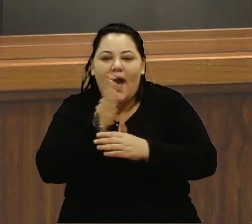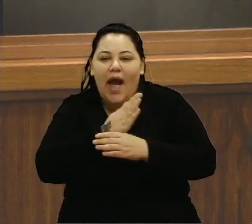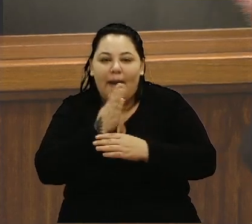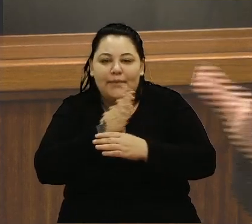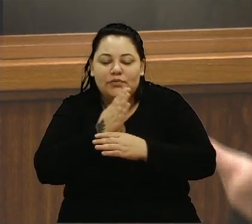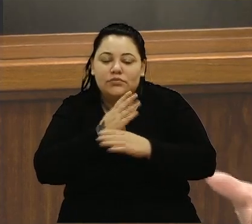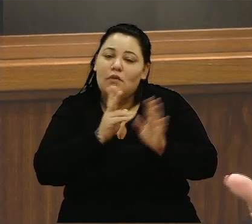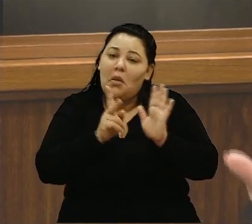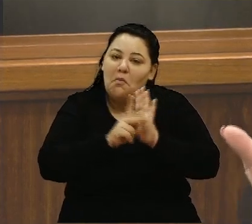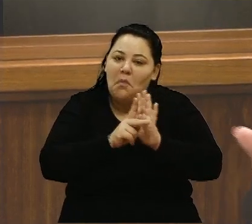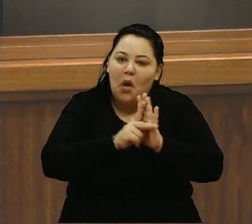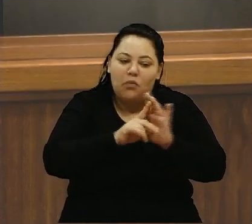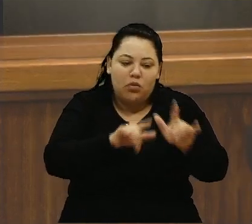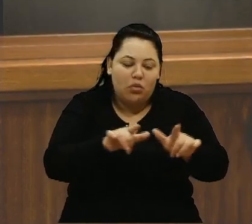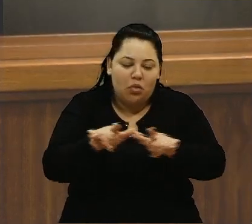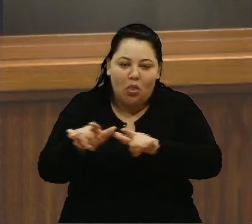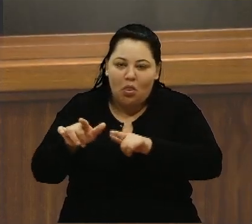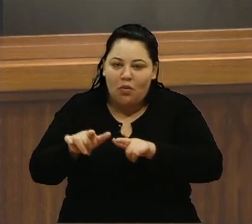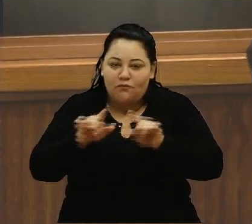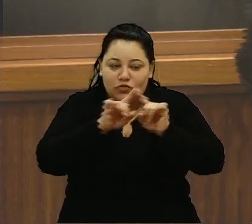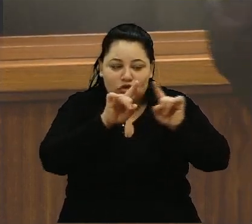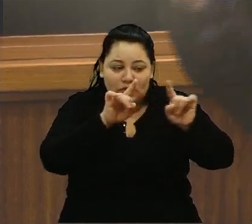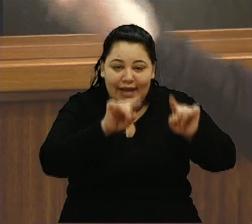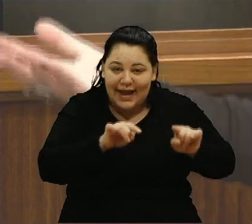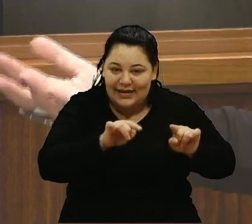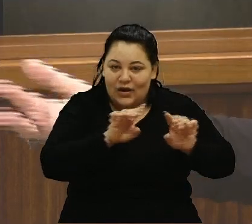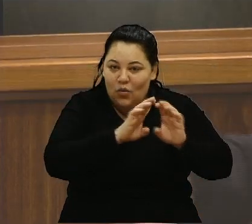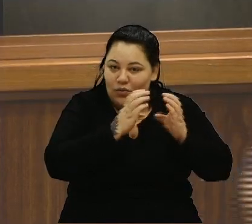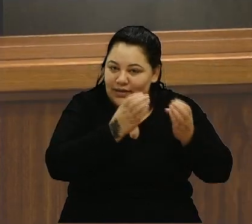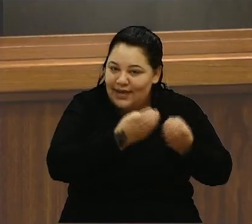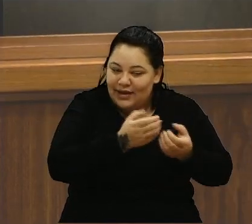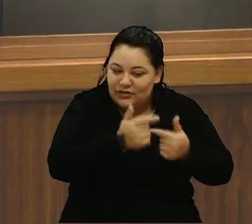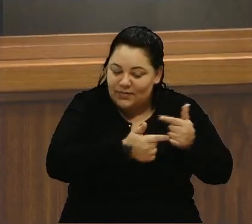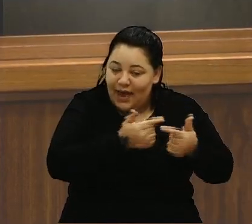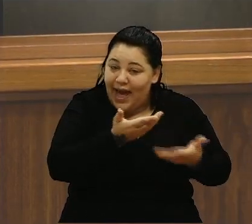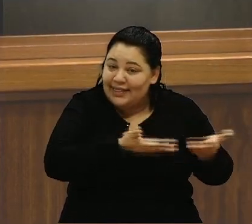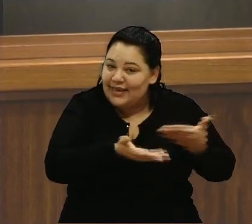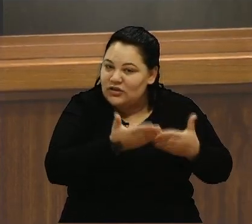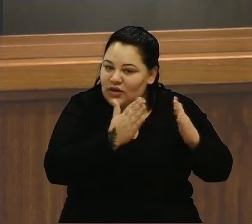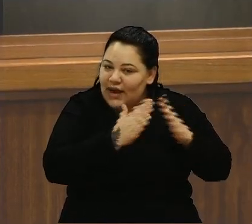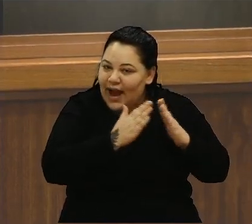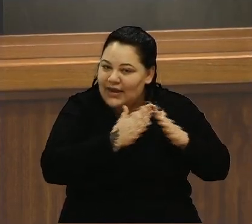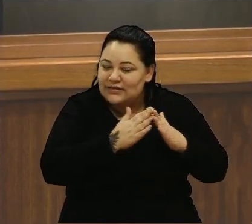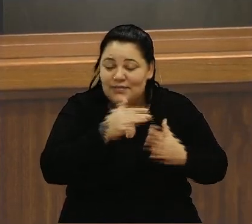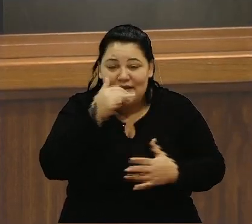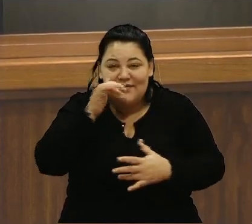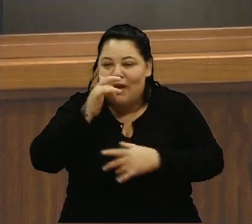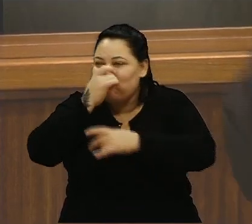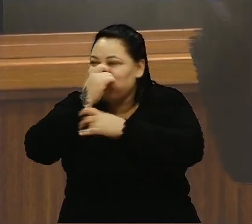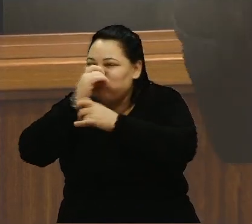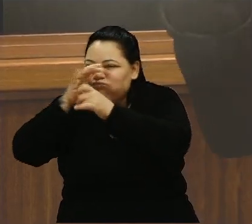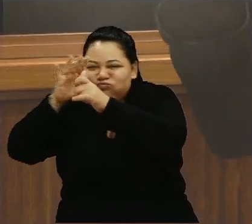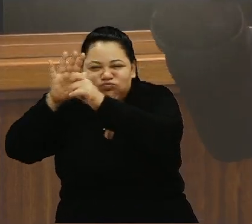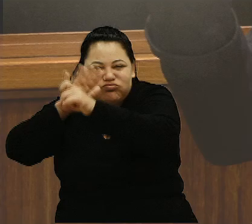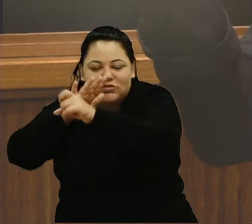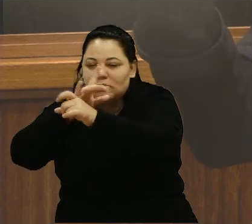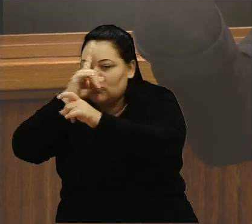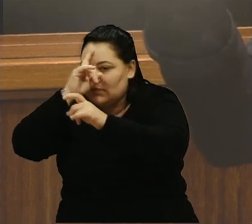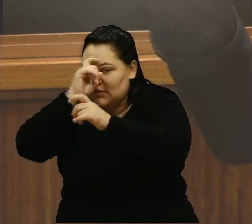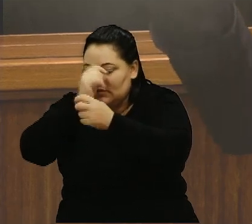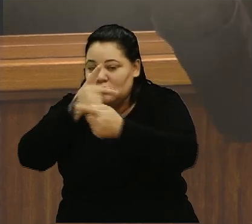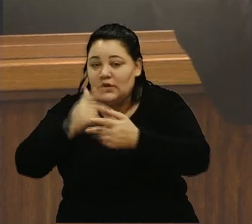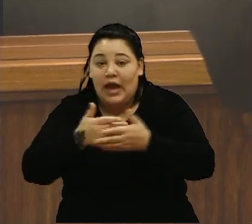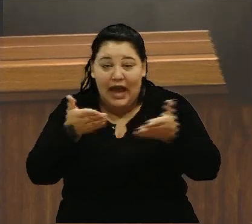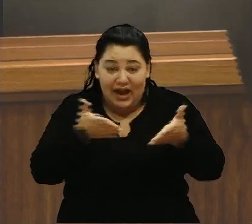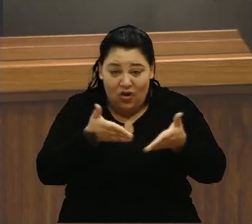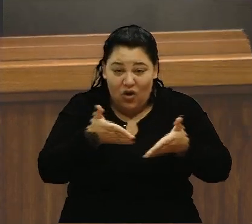pelas próprias agentes comunitárias, evitando a superlotação e problema que nós sabemos. Agora de manhã mesmo eu